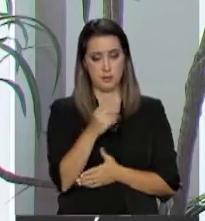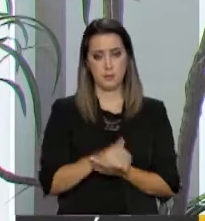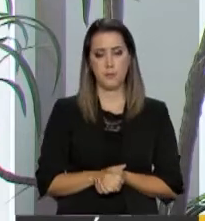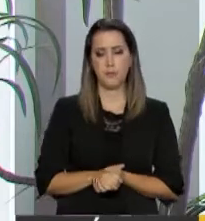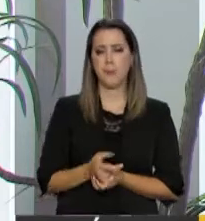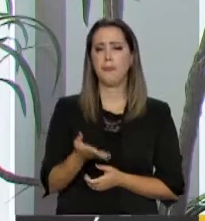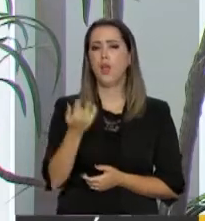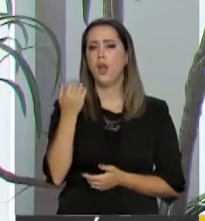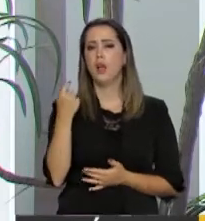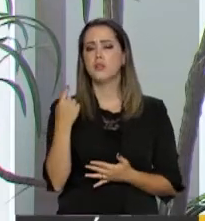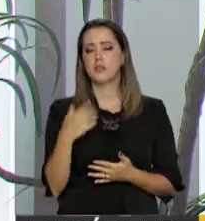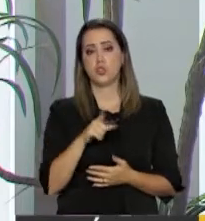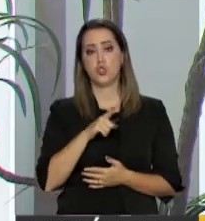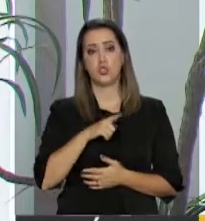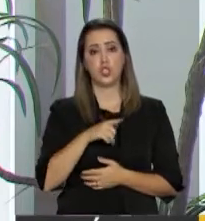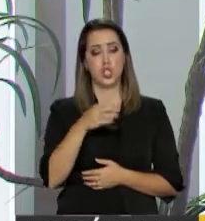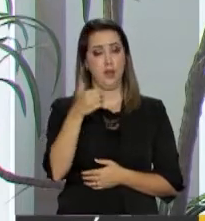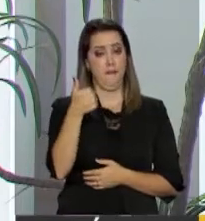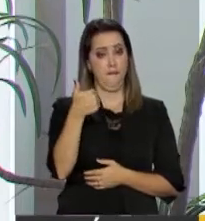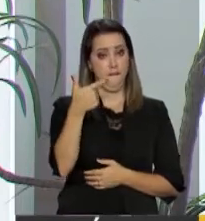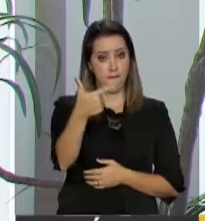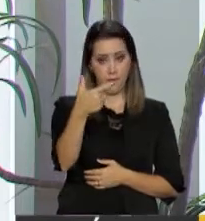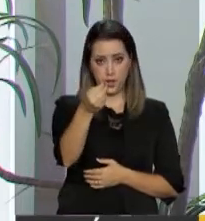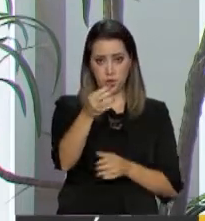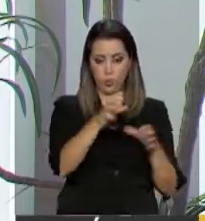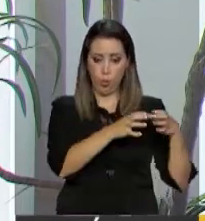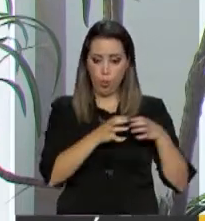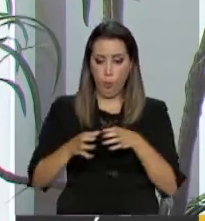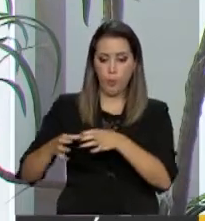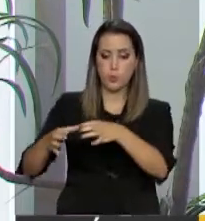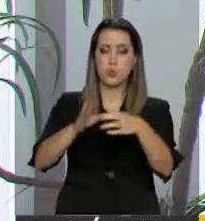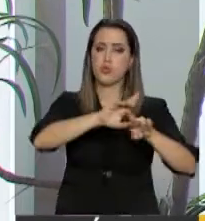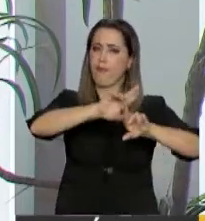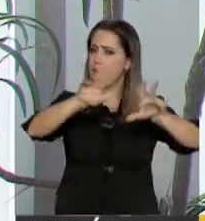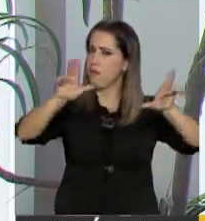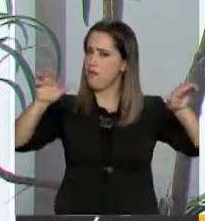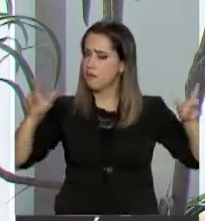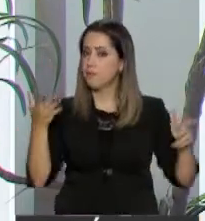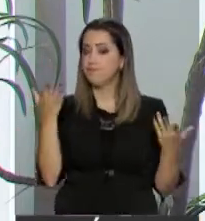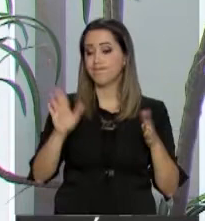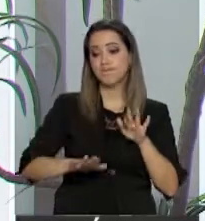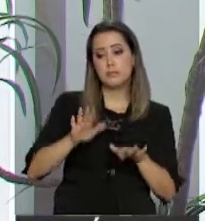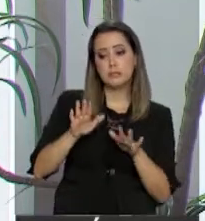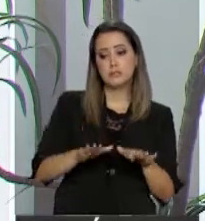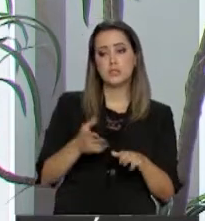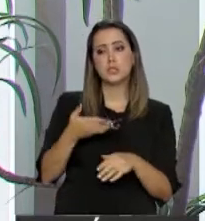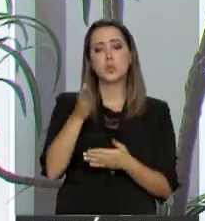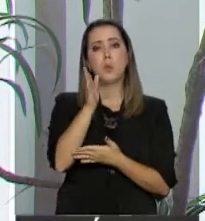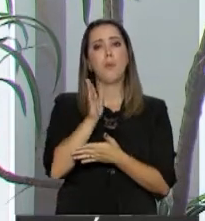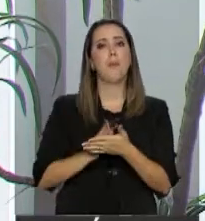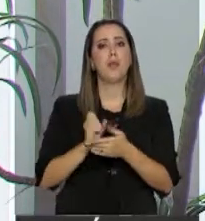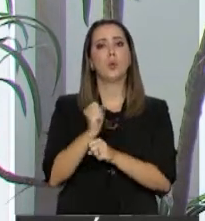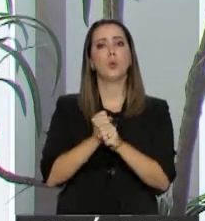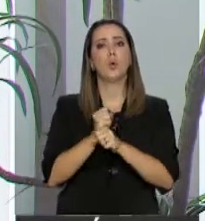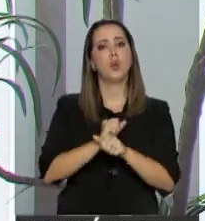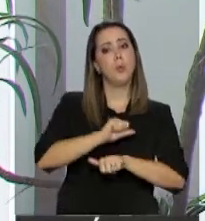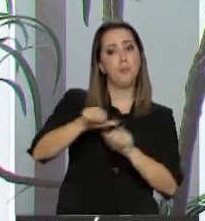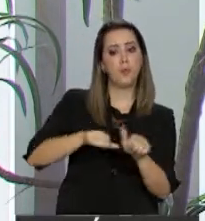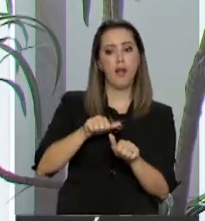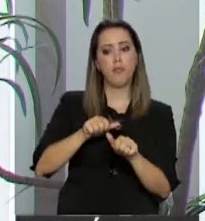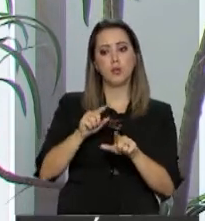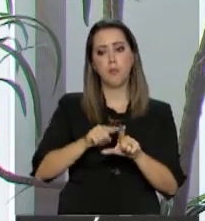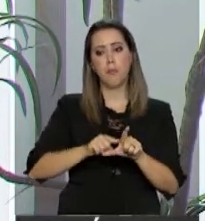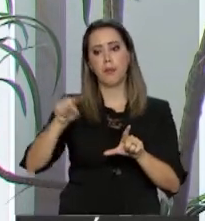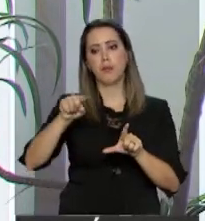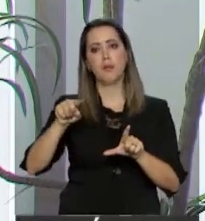20 faixas de enquadramento às vezes do meio do ano ele pulava de uma faixa para a outra e tinha que